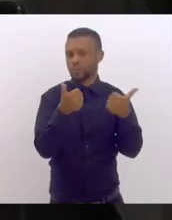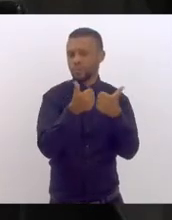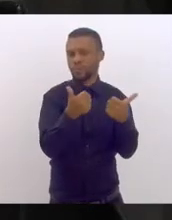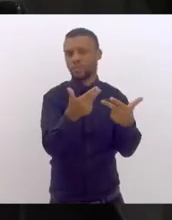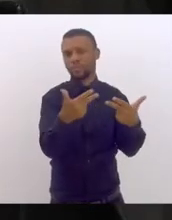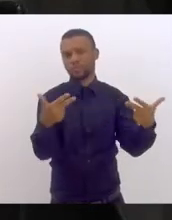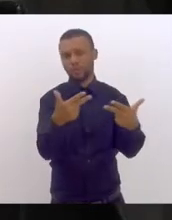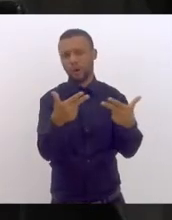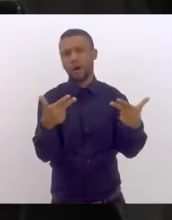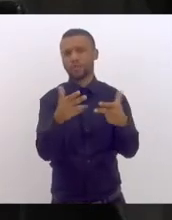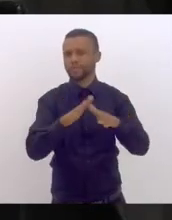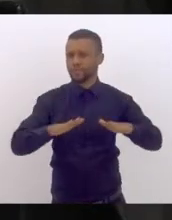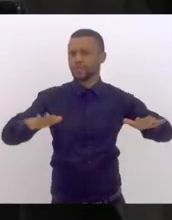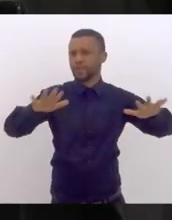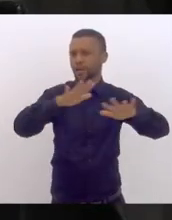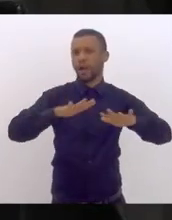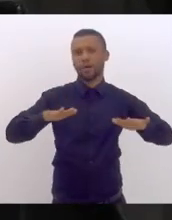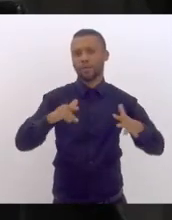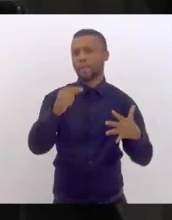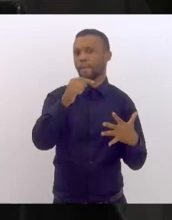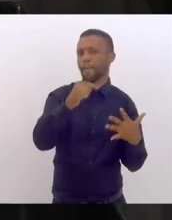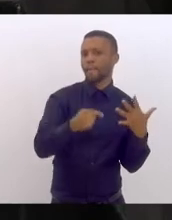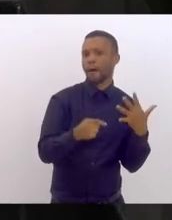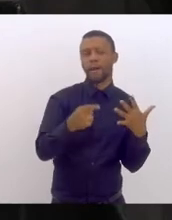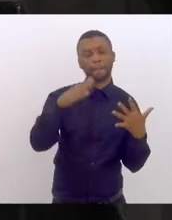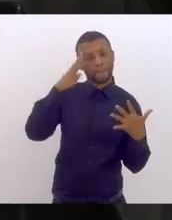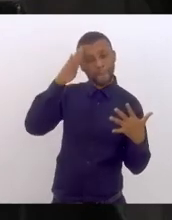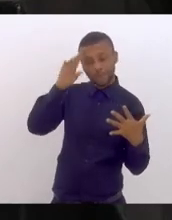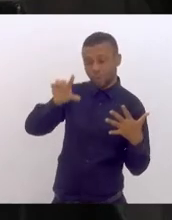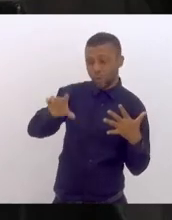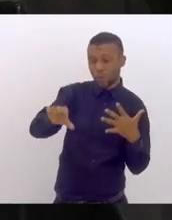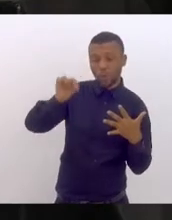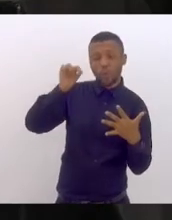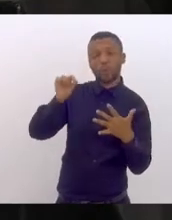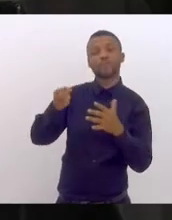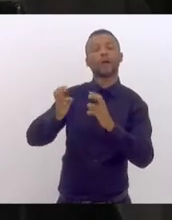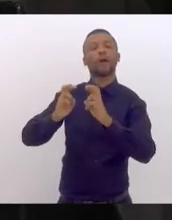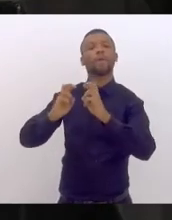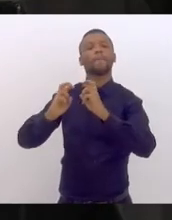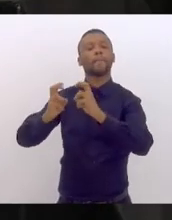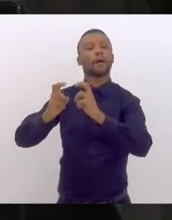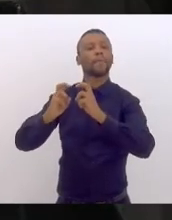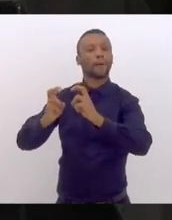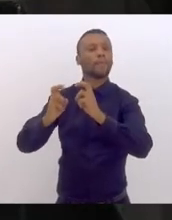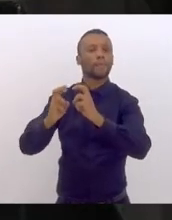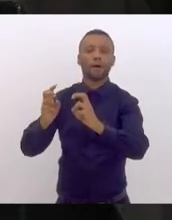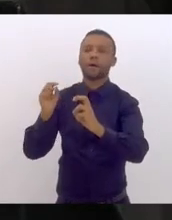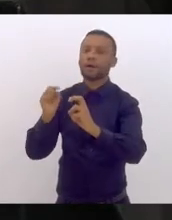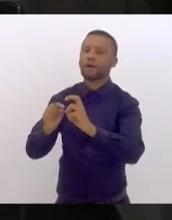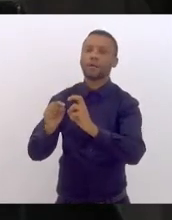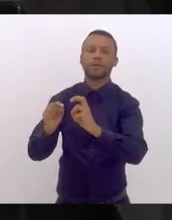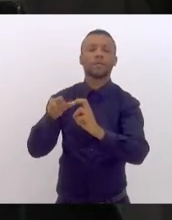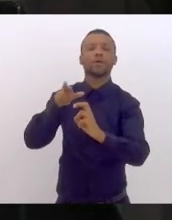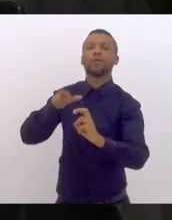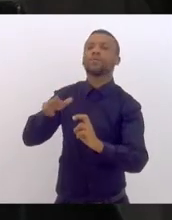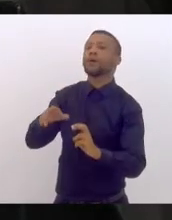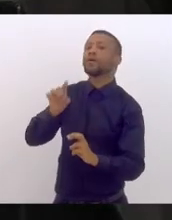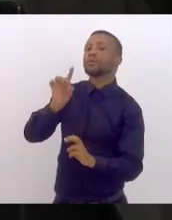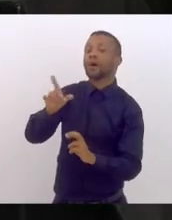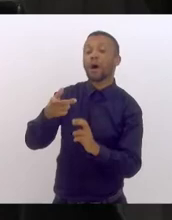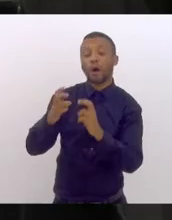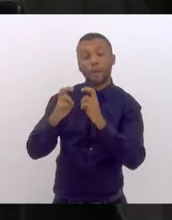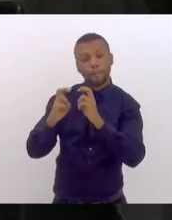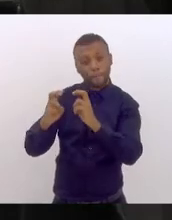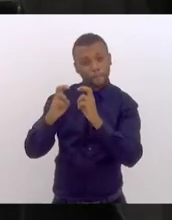público e entre eles o transporte Ferroviário que o trem ele não só é o